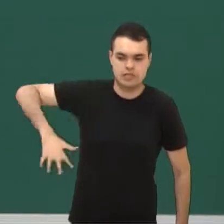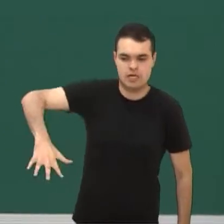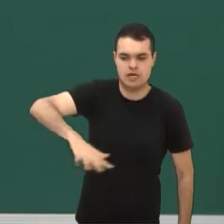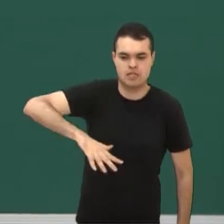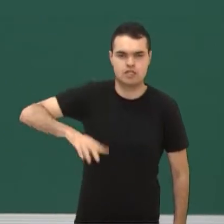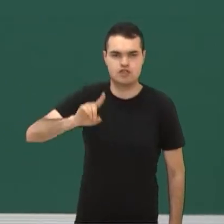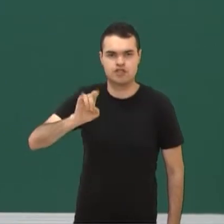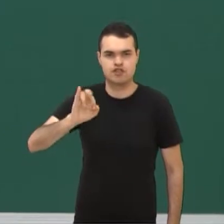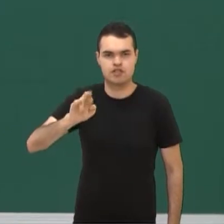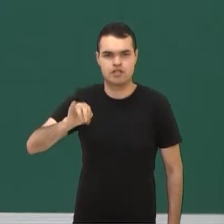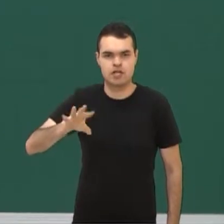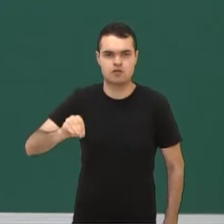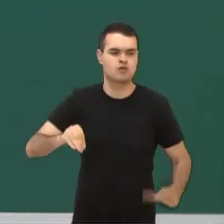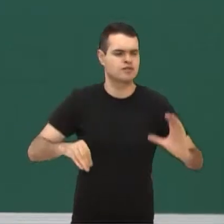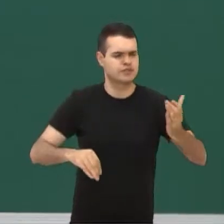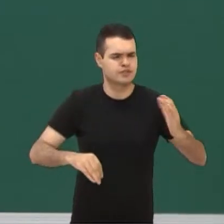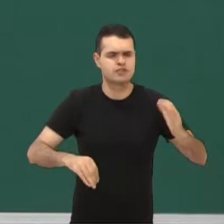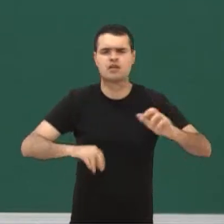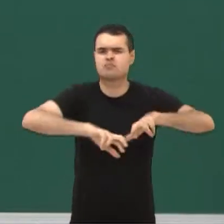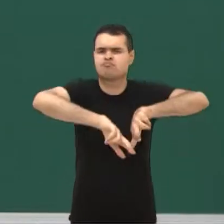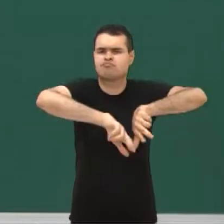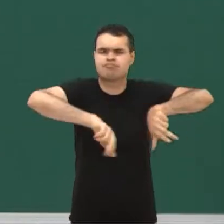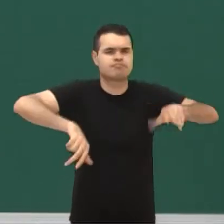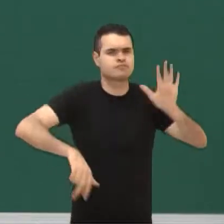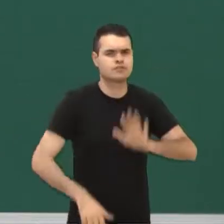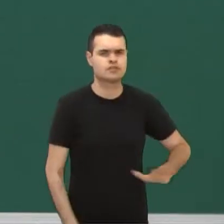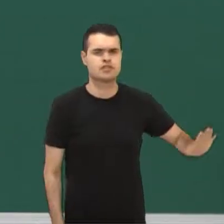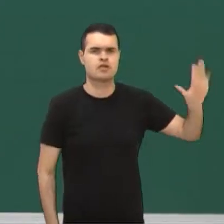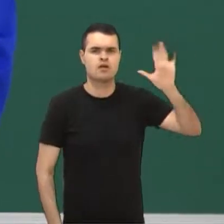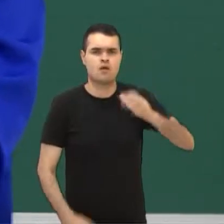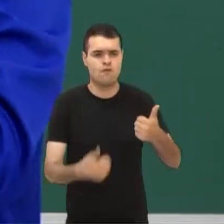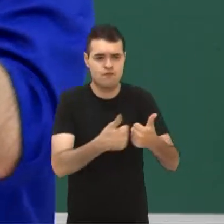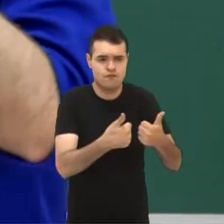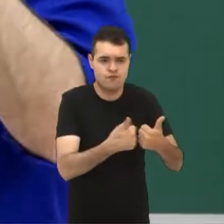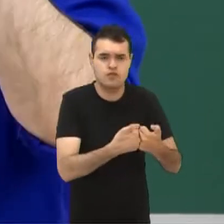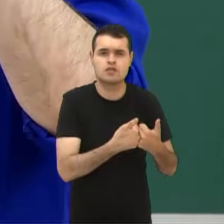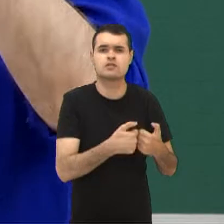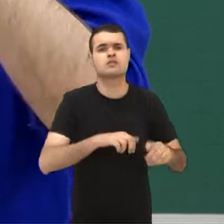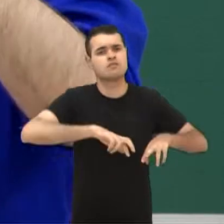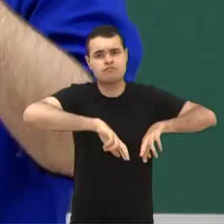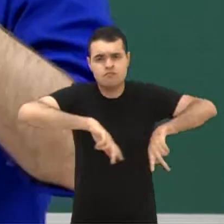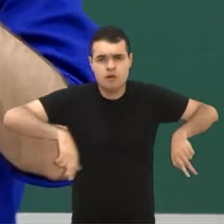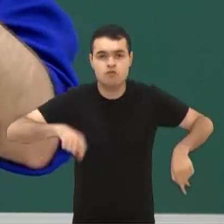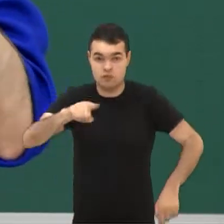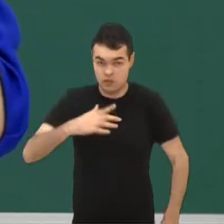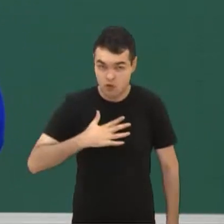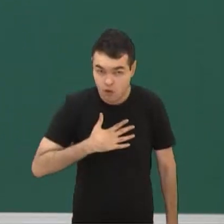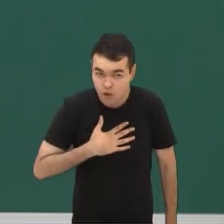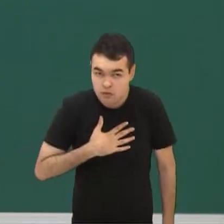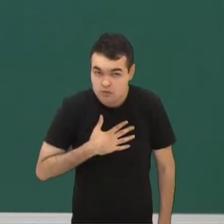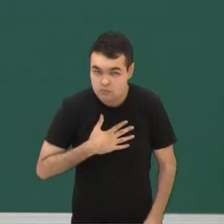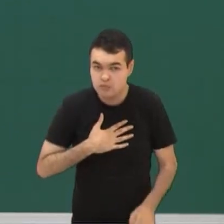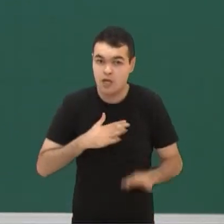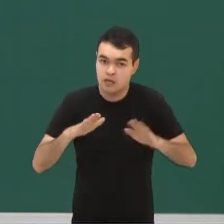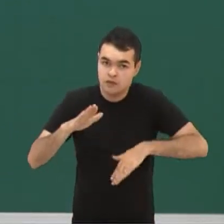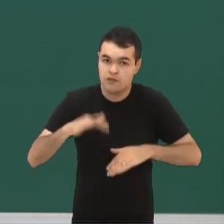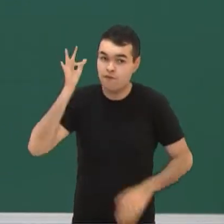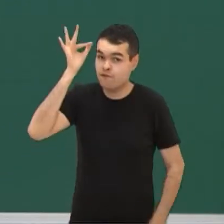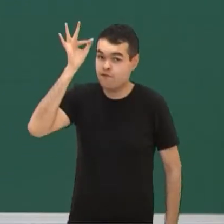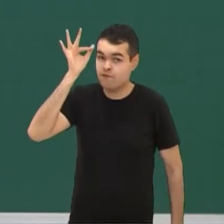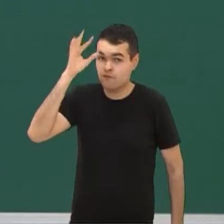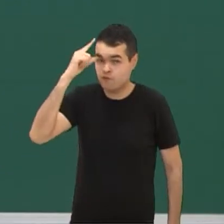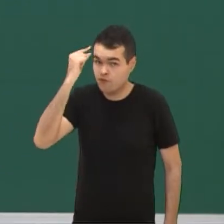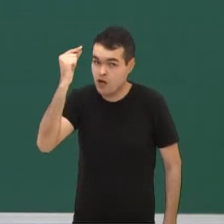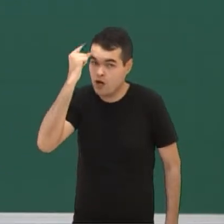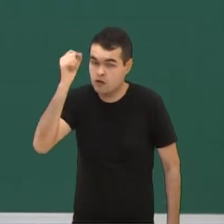gosta de direito? Ciências em geral. Ciências em geral. Se você Física, gosta, se você pretende fazer depois faculdade em